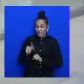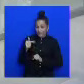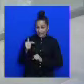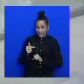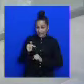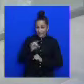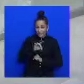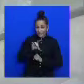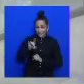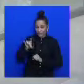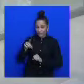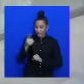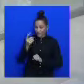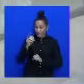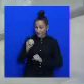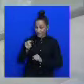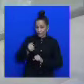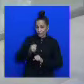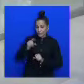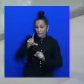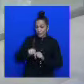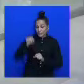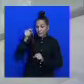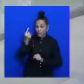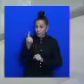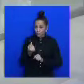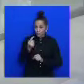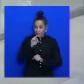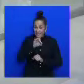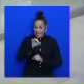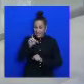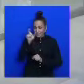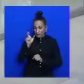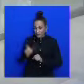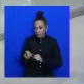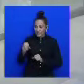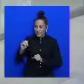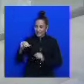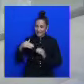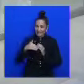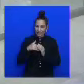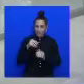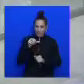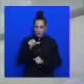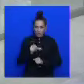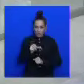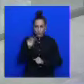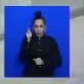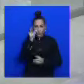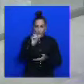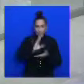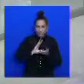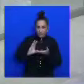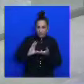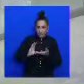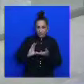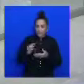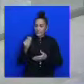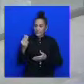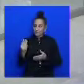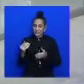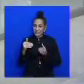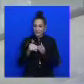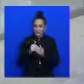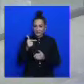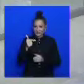10 números cada e você deve marcar pelo menos um número em cada uma entre 0 e 9. Ganha quem acertar entre